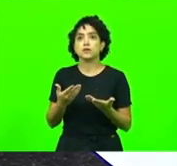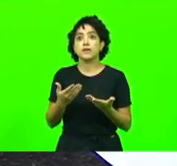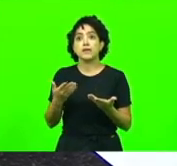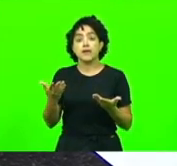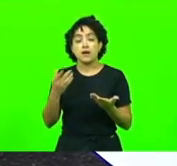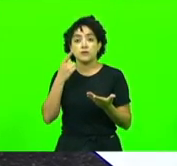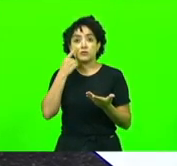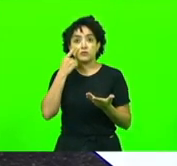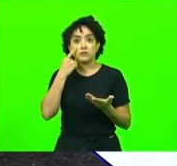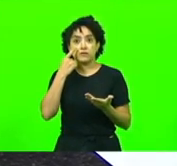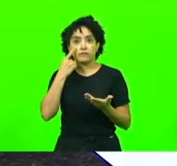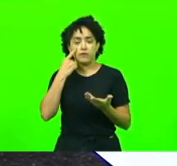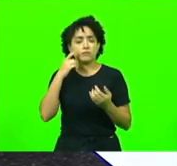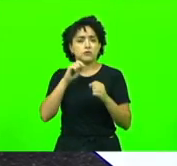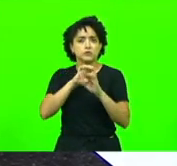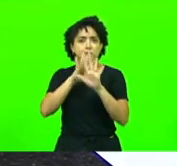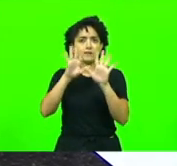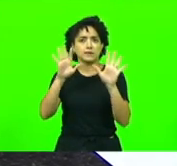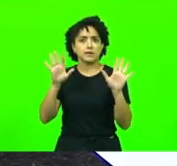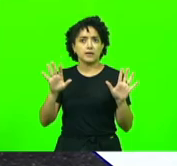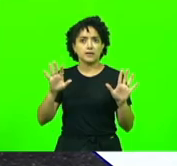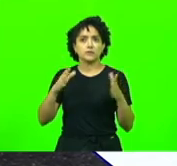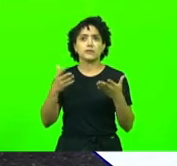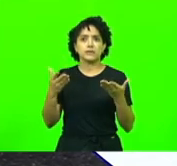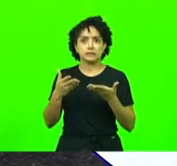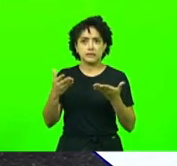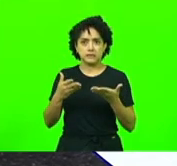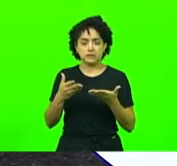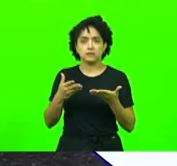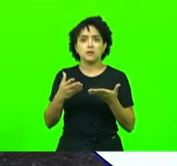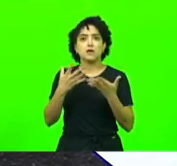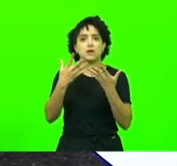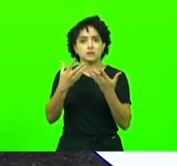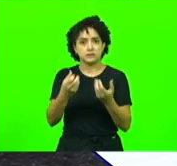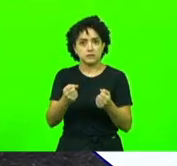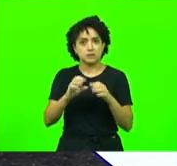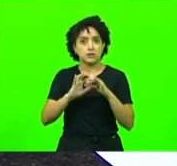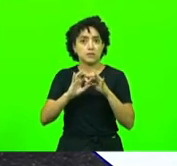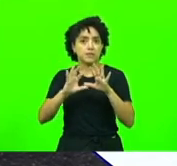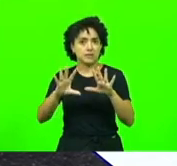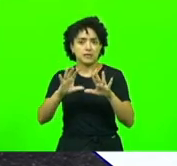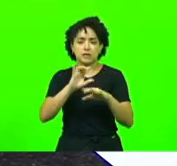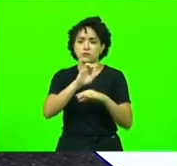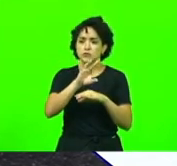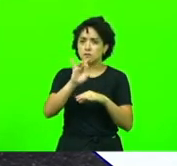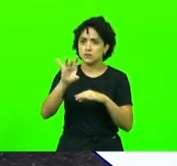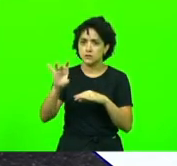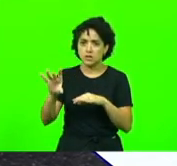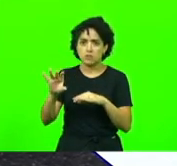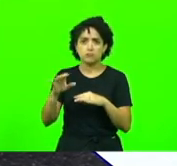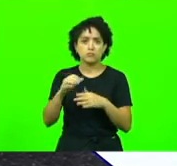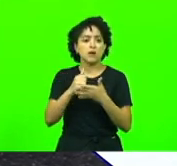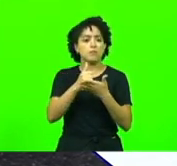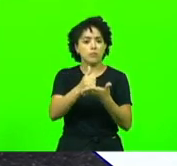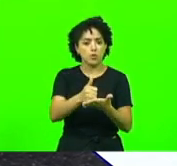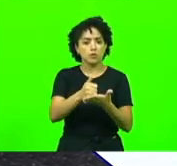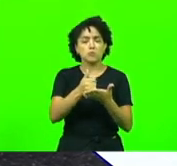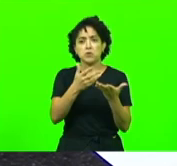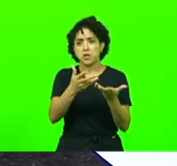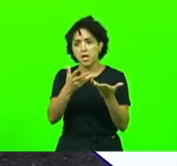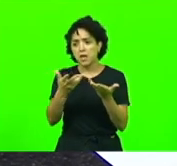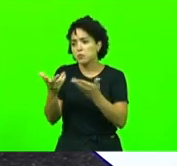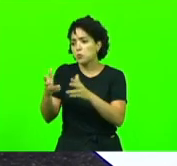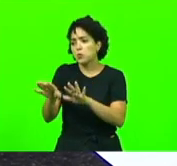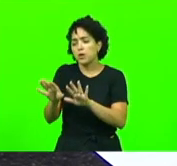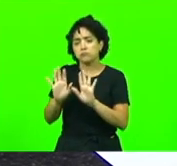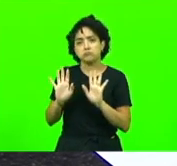vendo, quero deixar claro, no primeiro momento, que sou totalmente a favor da liberdade individual de cada ser humano. Cada um faz sua escolha. Quer, quer, não quer, não